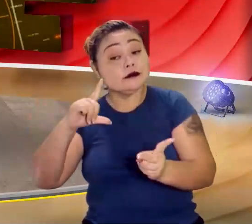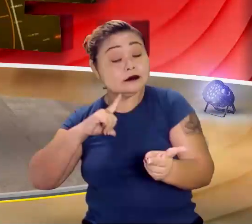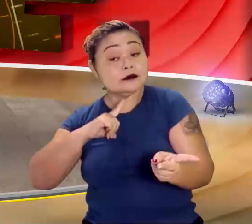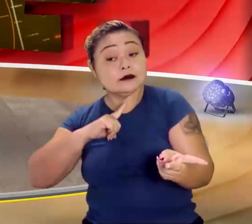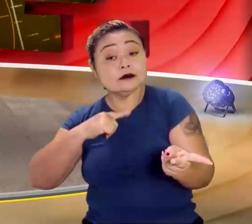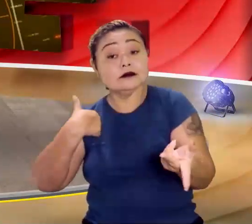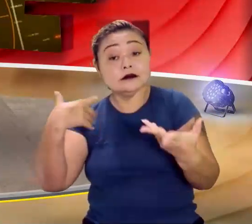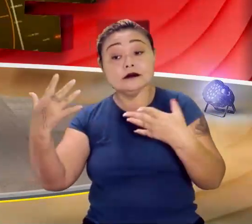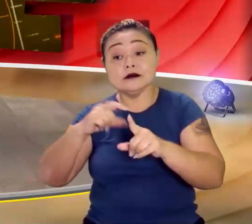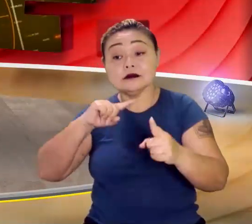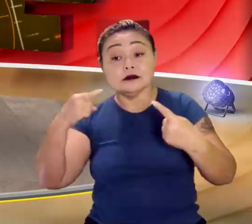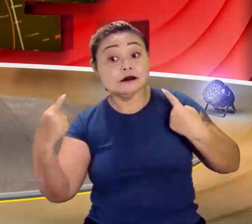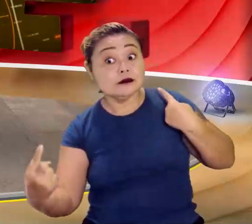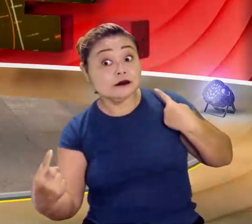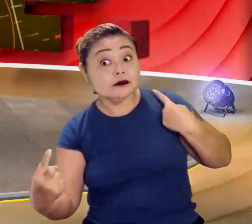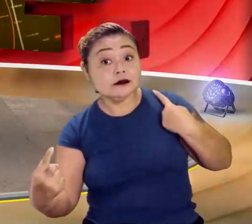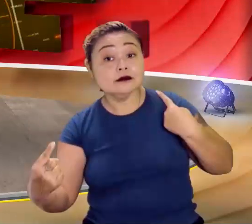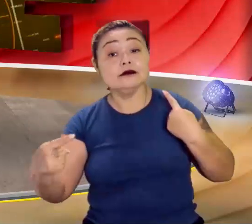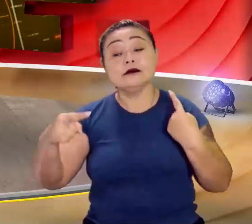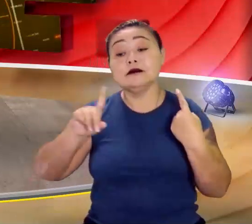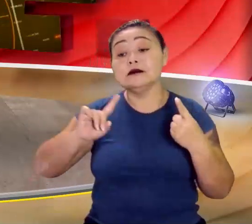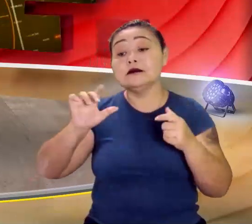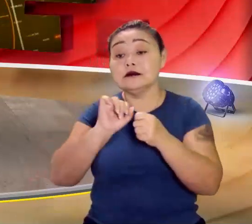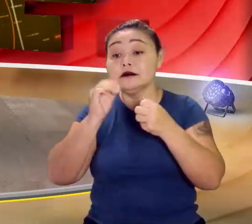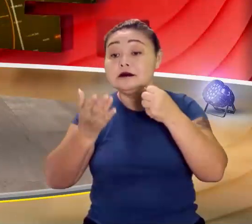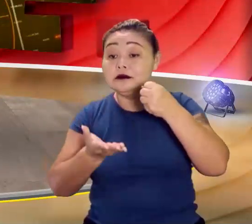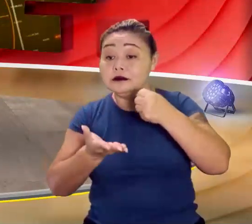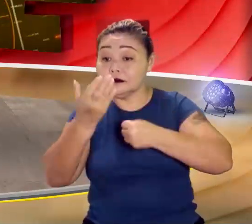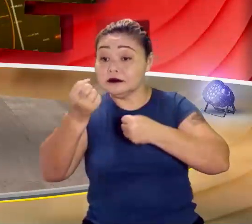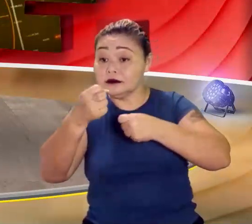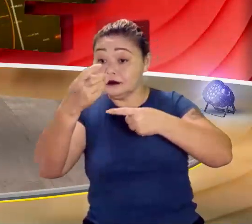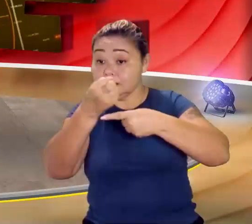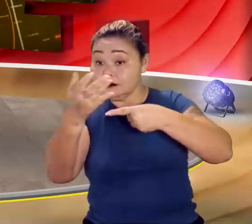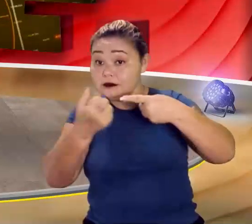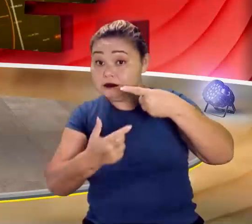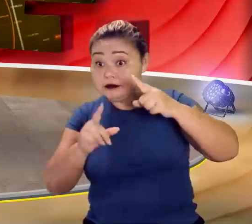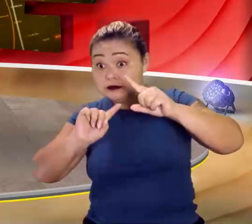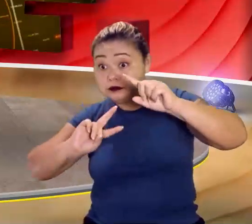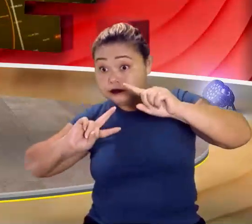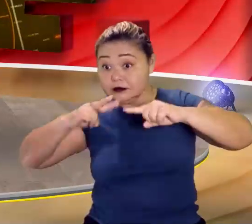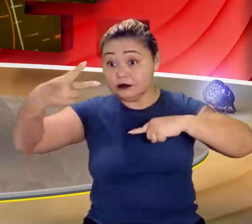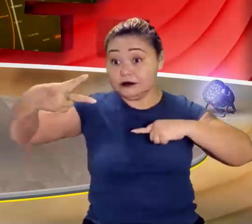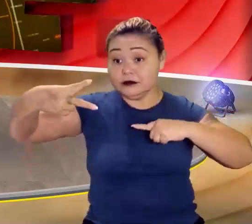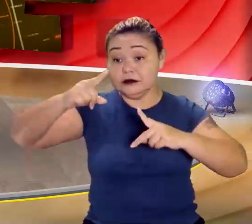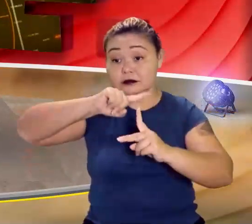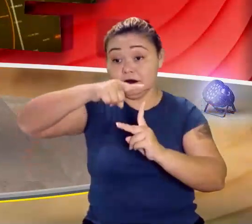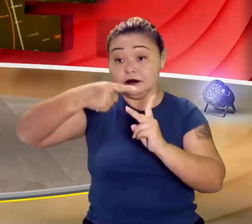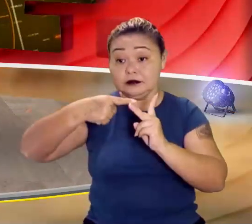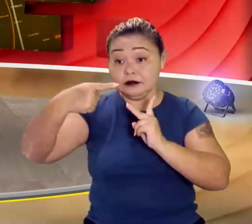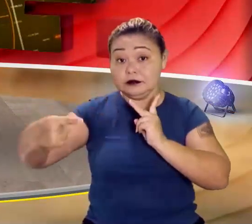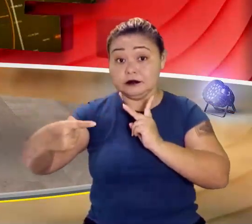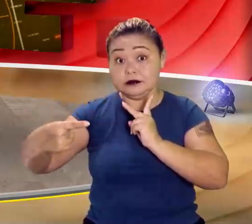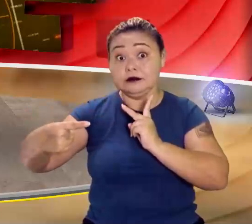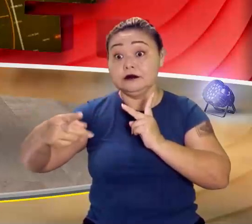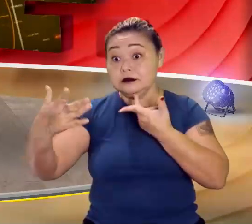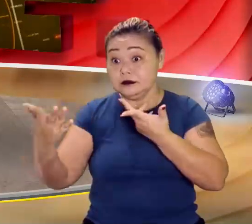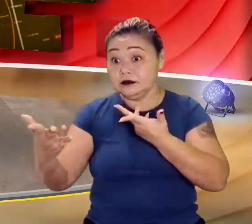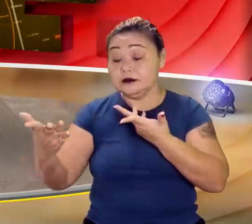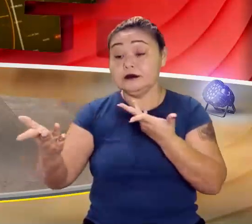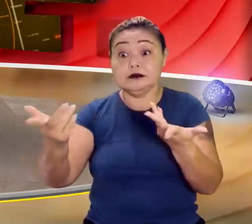a operação inversa. Sempre que o expoente for uma fração, transforma em radiciação. Olha,